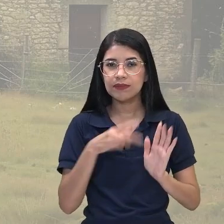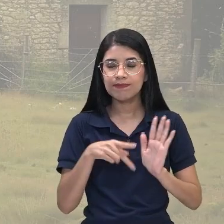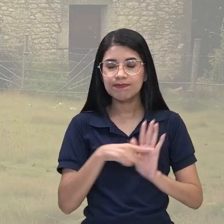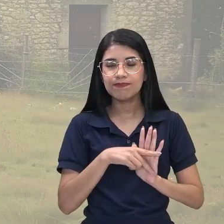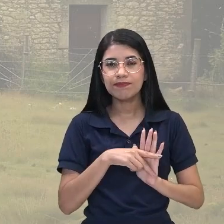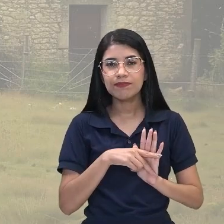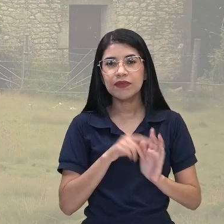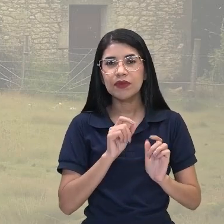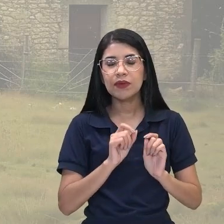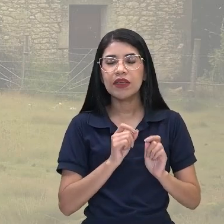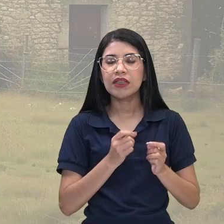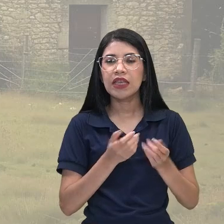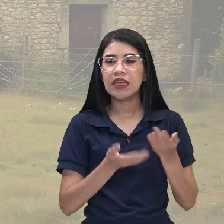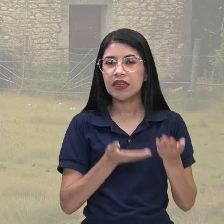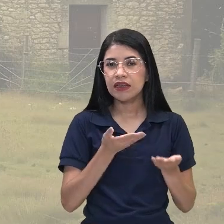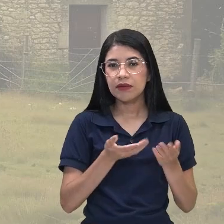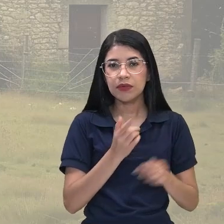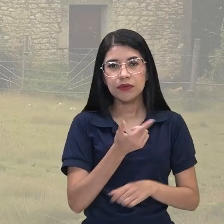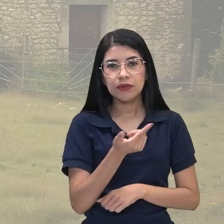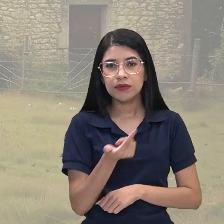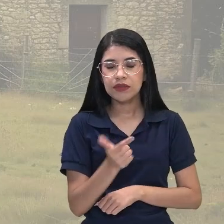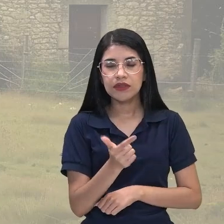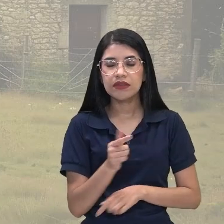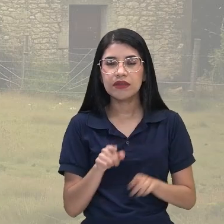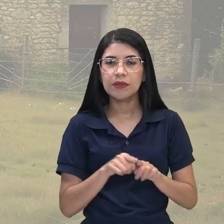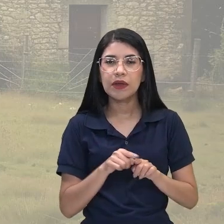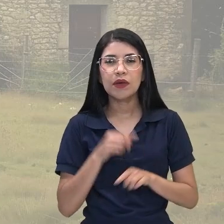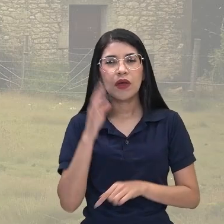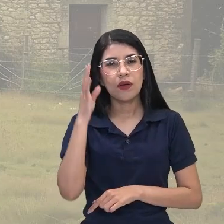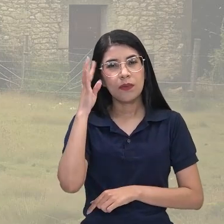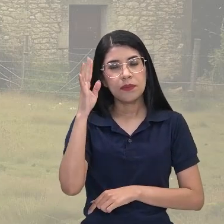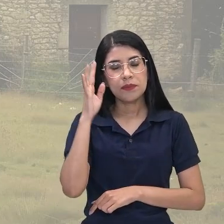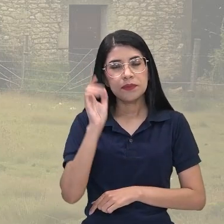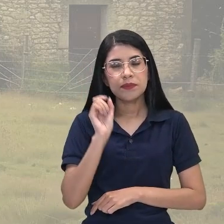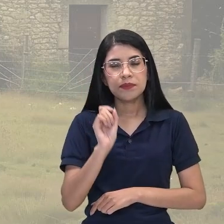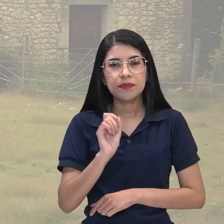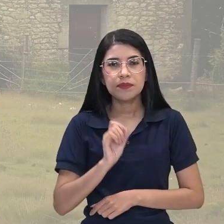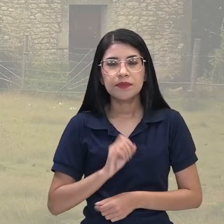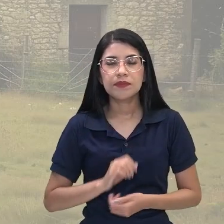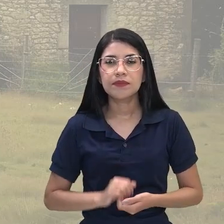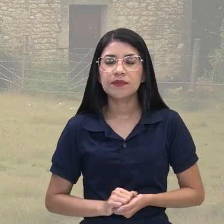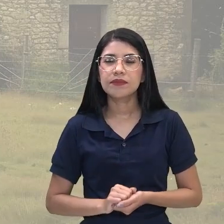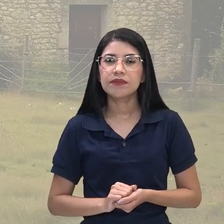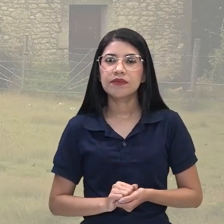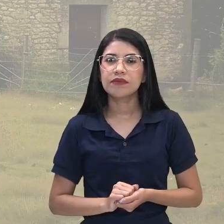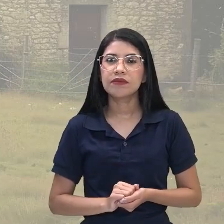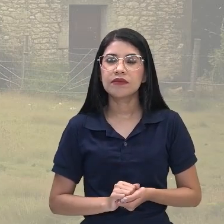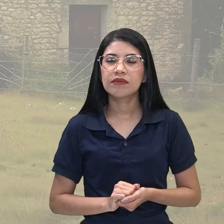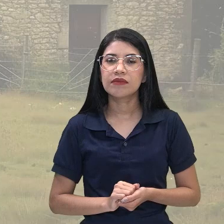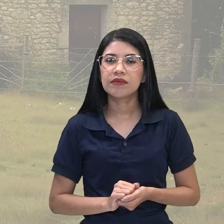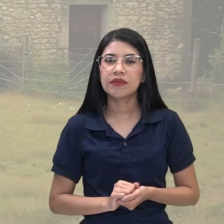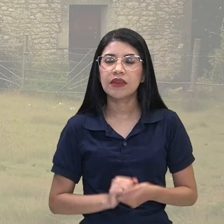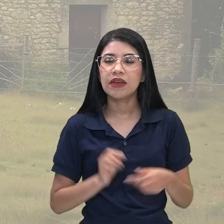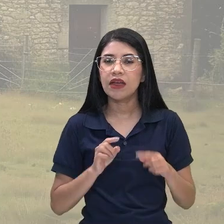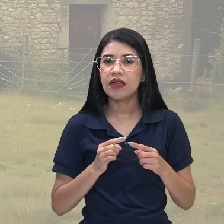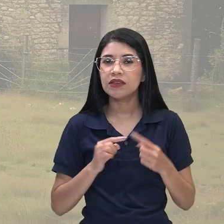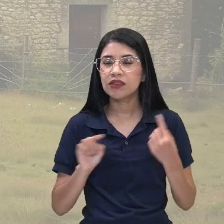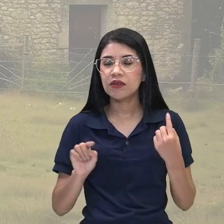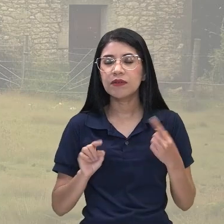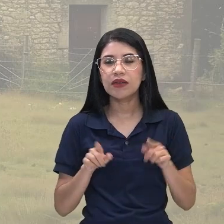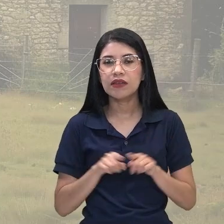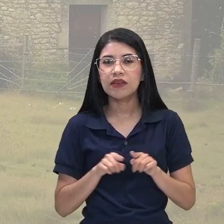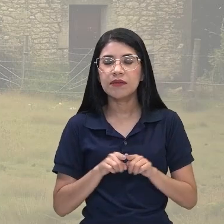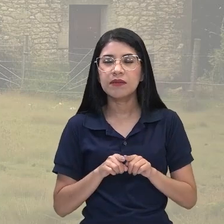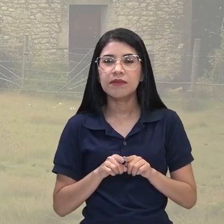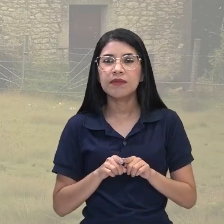de desequilíbrio, aquele pensamento de contradição, que fica